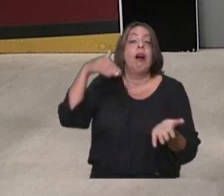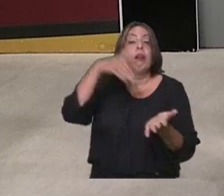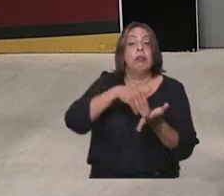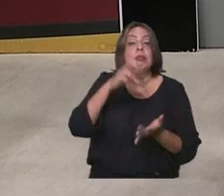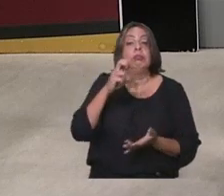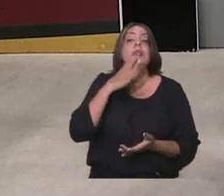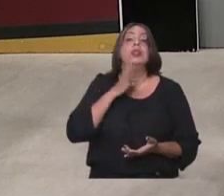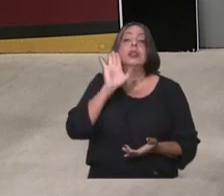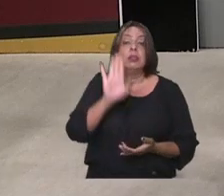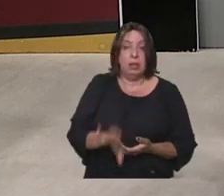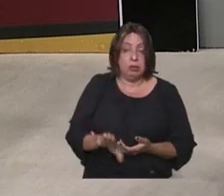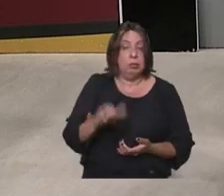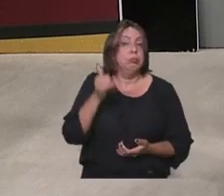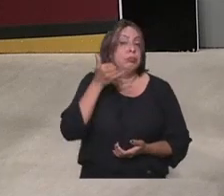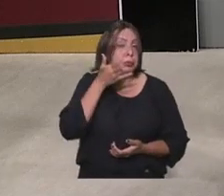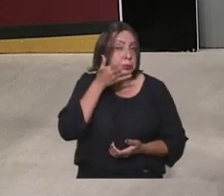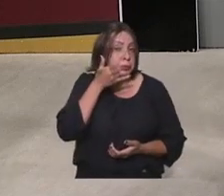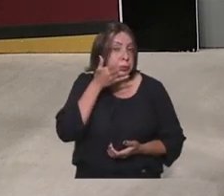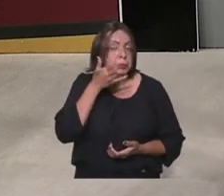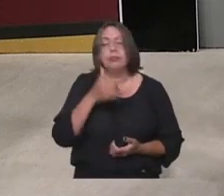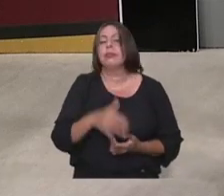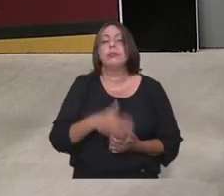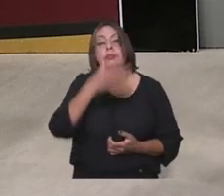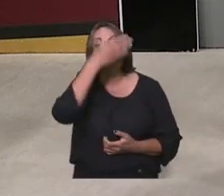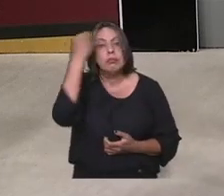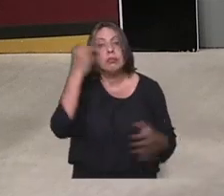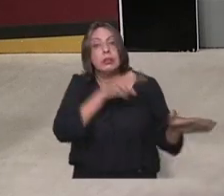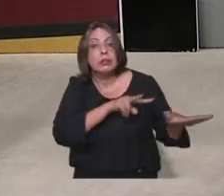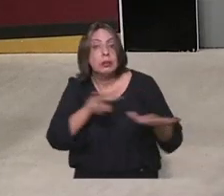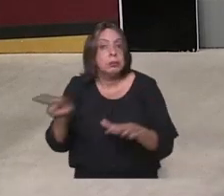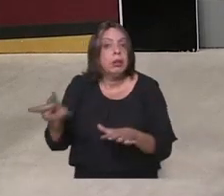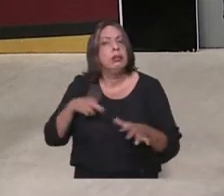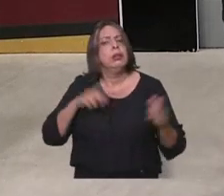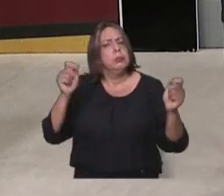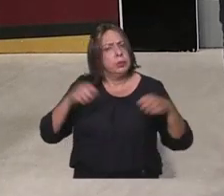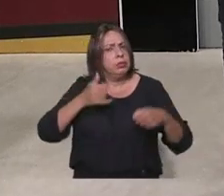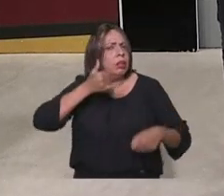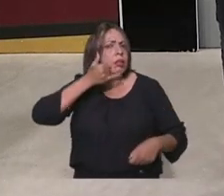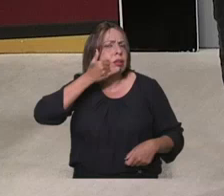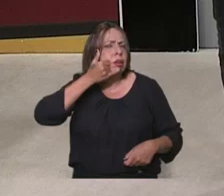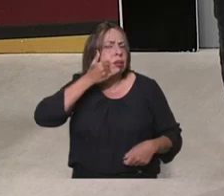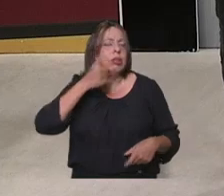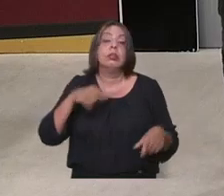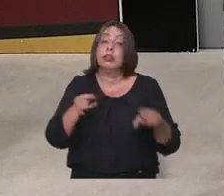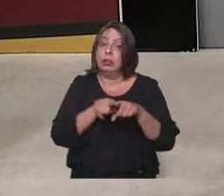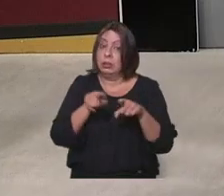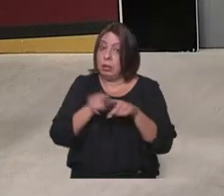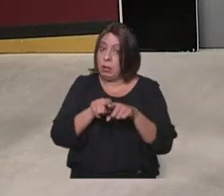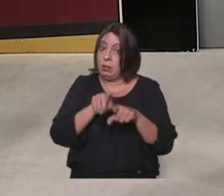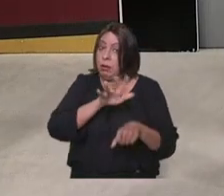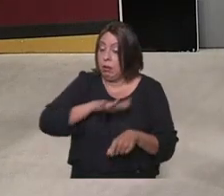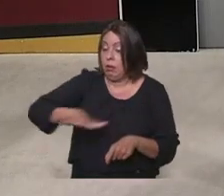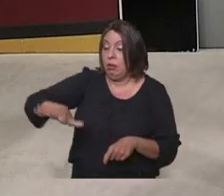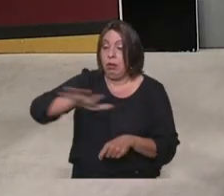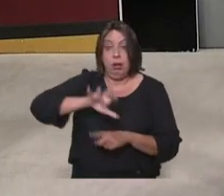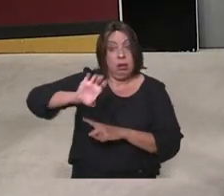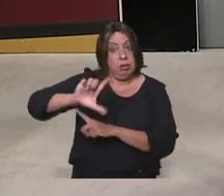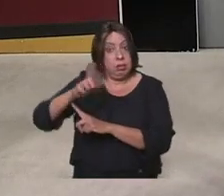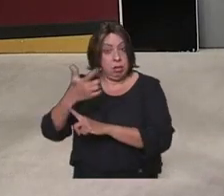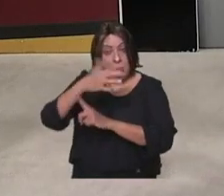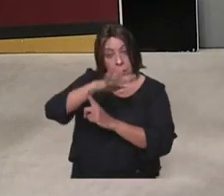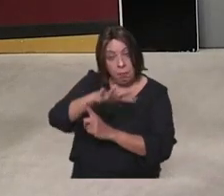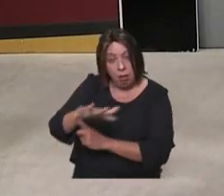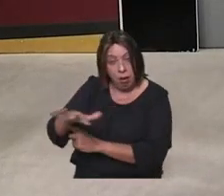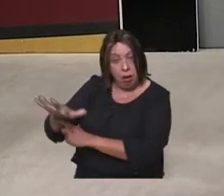as 5 horas da tarde, tá? Não esquece, tem a semana inteira para você utilizar. Aí ainda tem, ó, para quem mora na região distância, praias